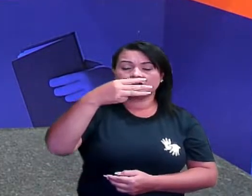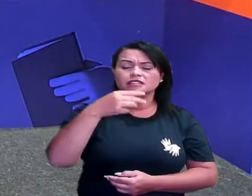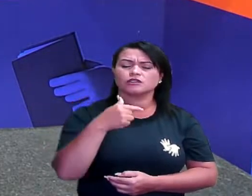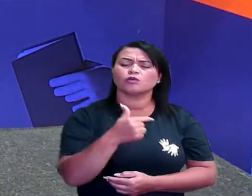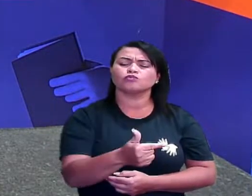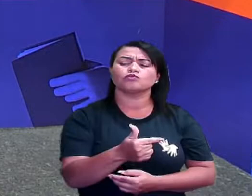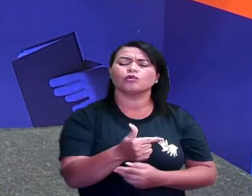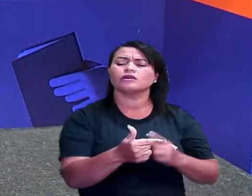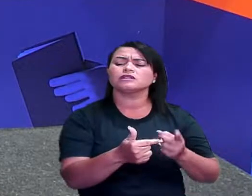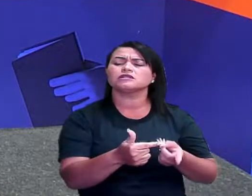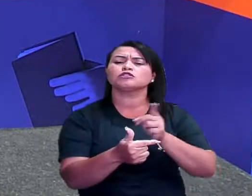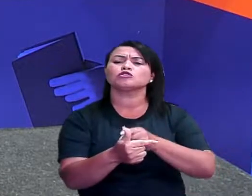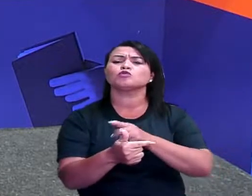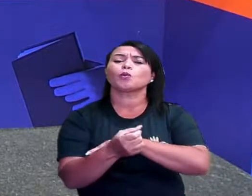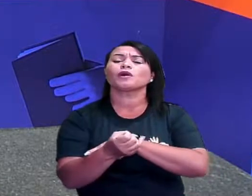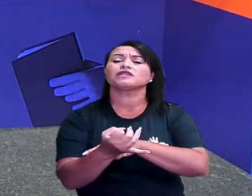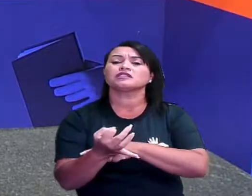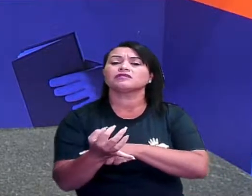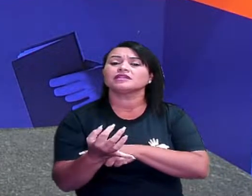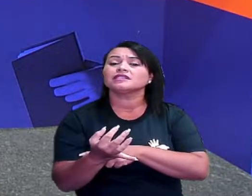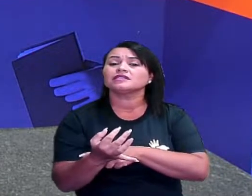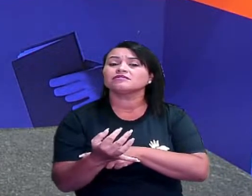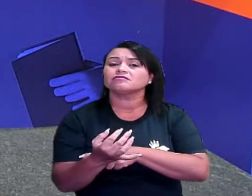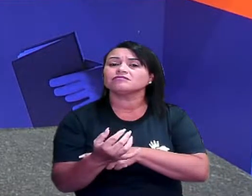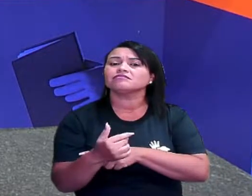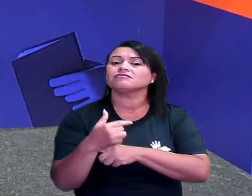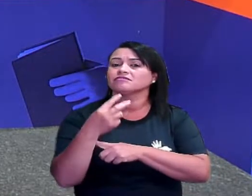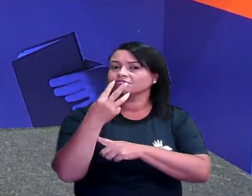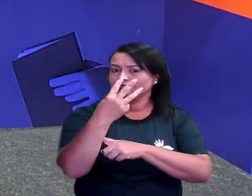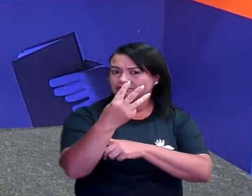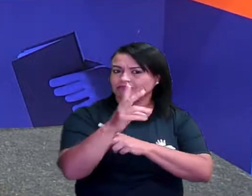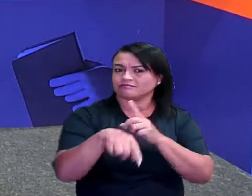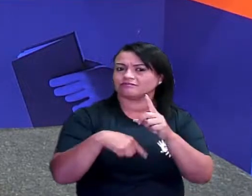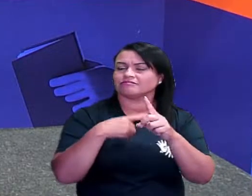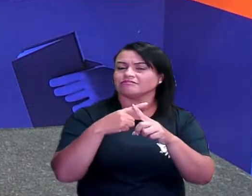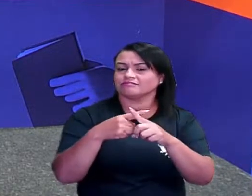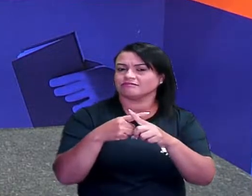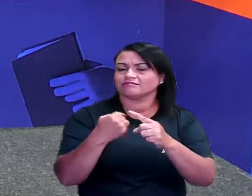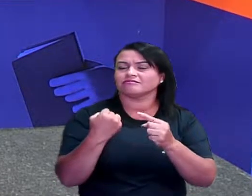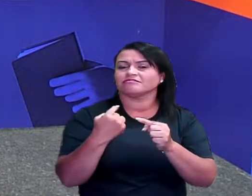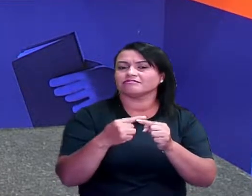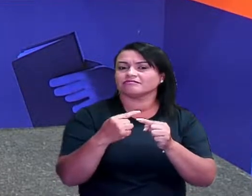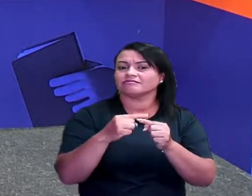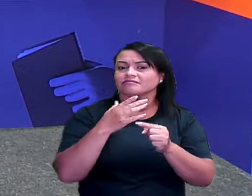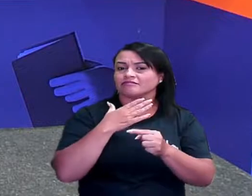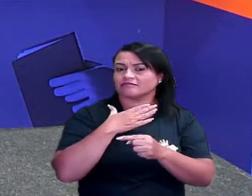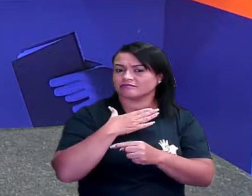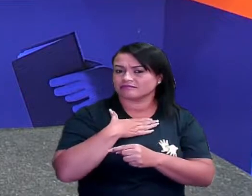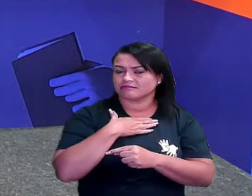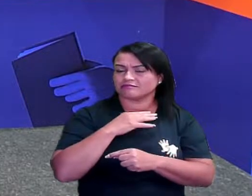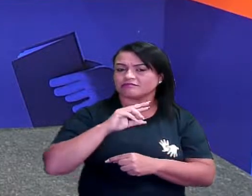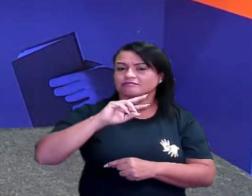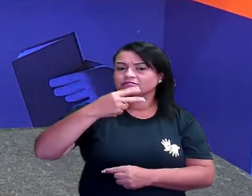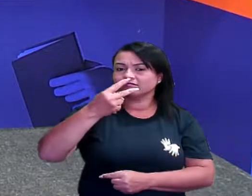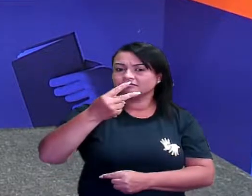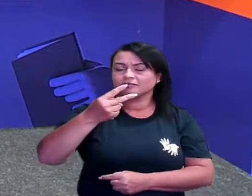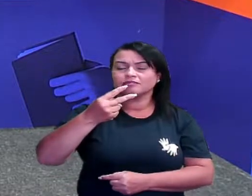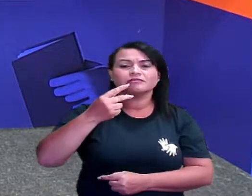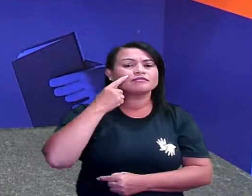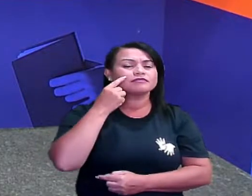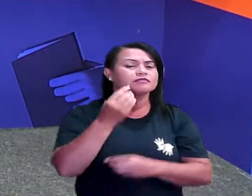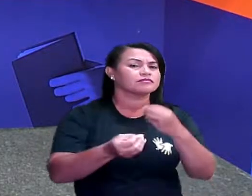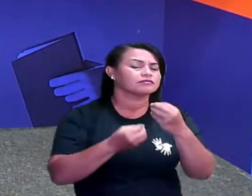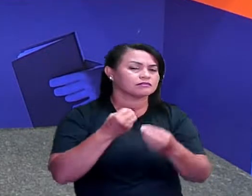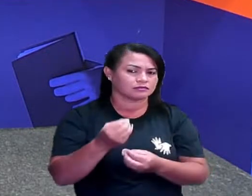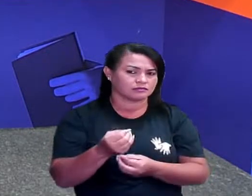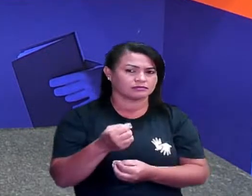quantas vezes? Eu vou querer o 2 quantas vezes? 3 vezes. Por quê? Porque é o meu expoente. Então, como é que a gente vai fazer?